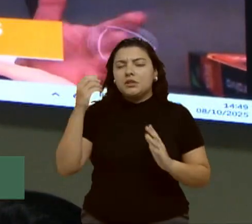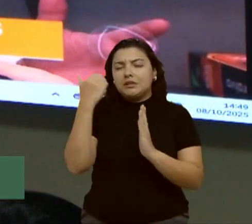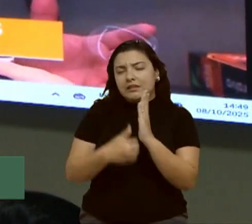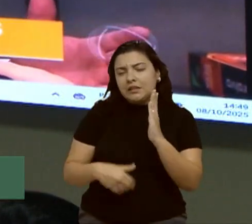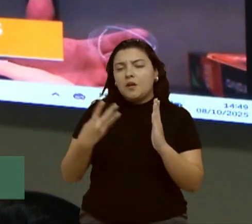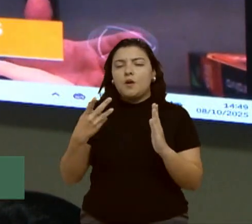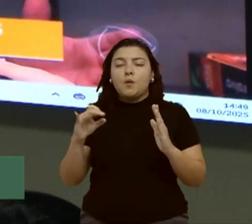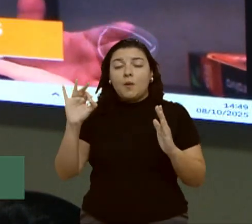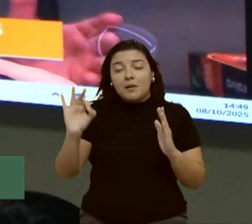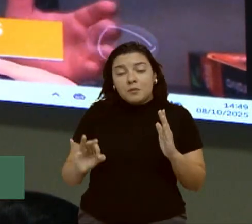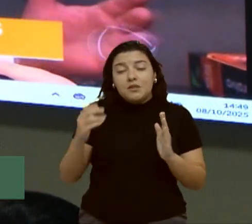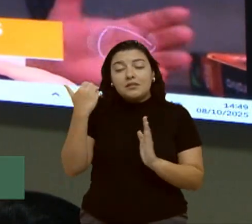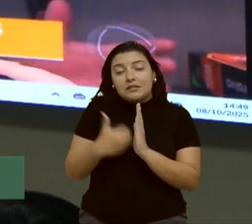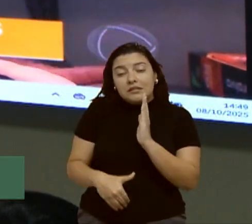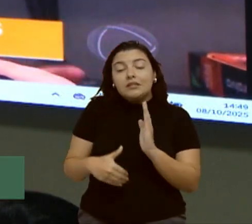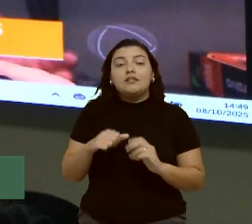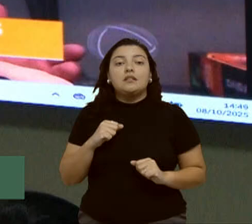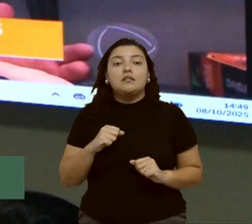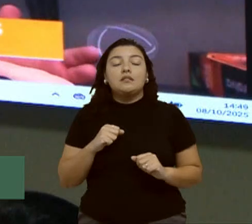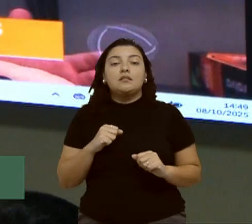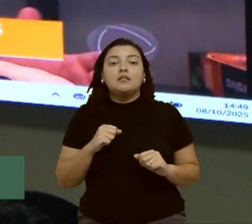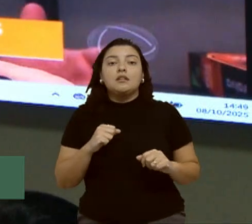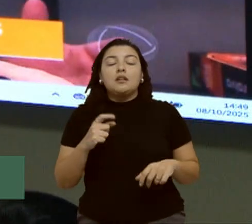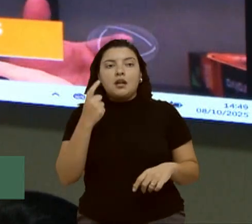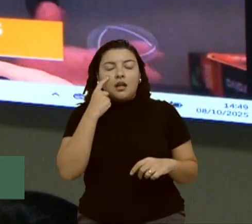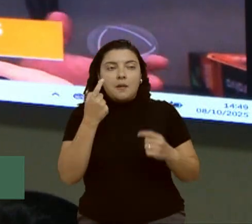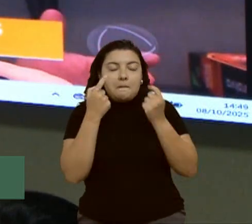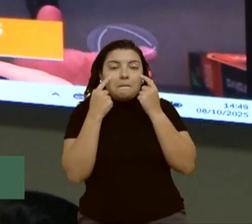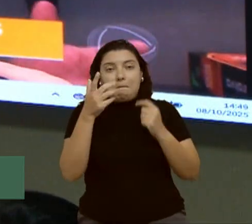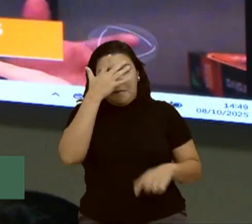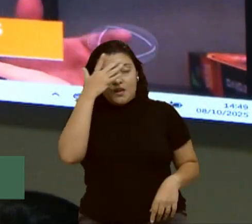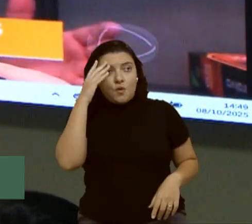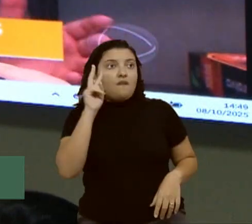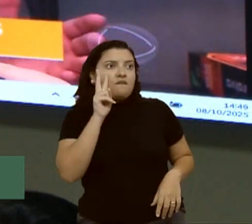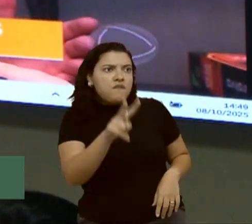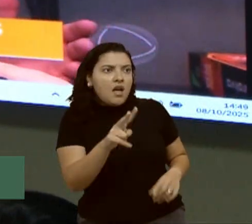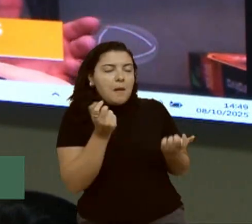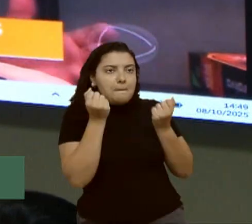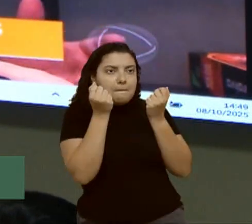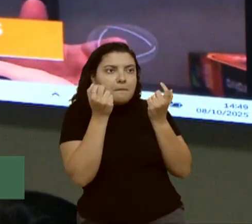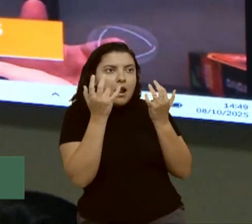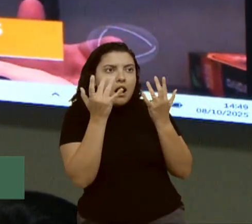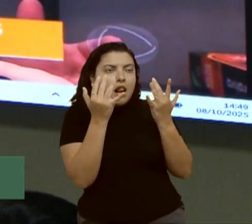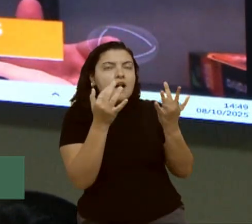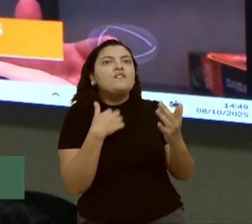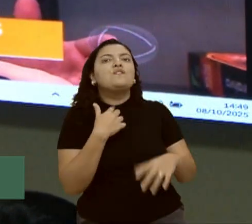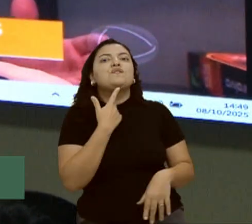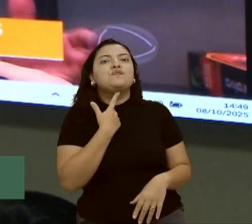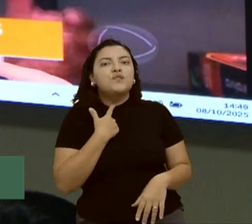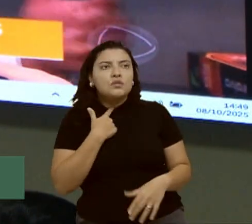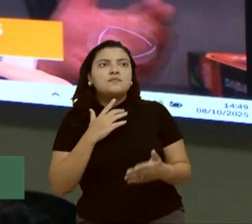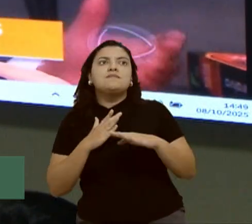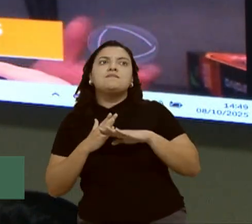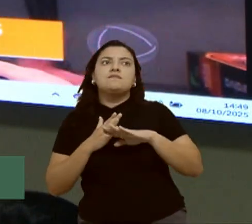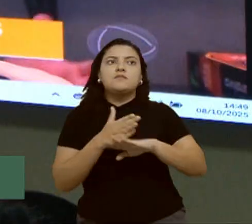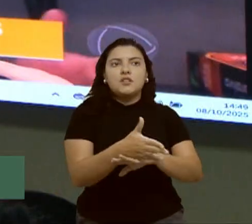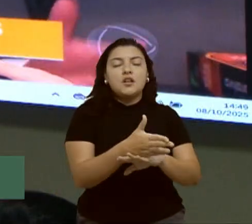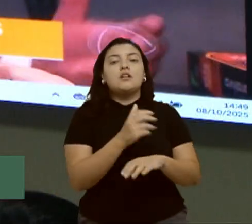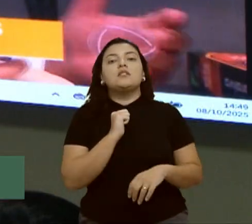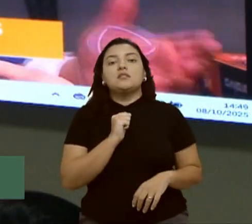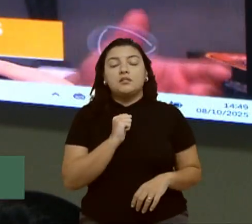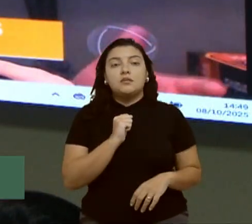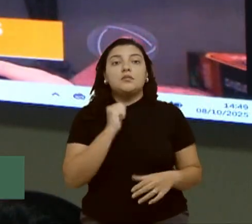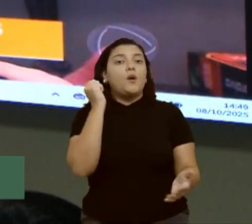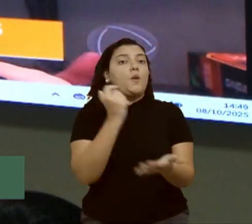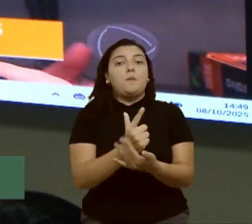40%, 70%, aquilo salta aos olhos do consumidor e ele tem uma vontade, inclusive